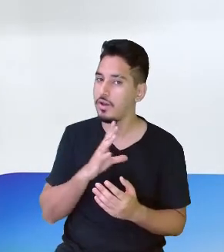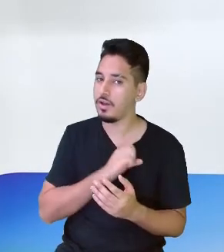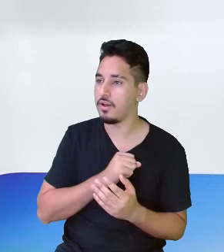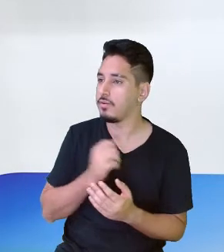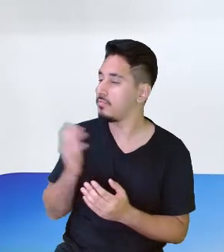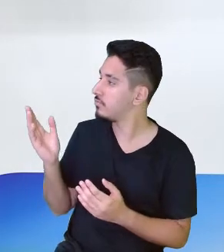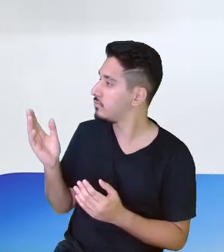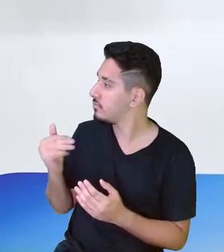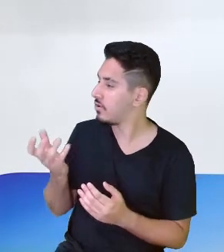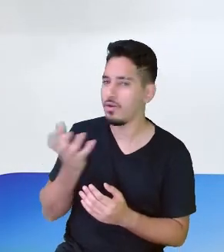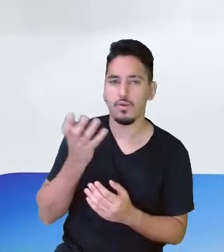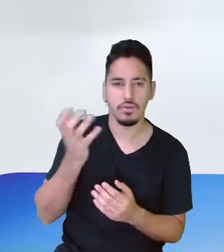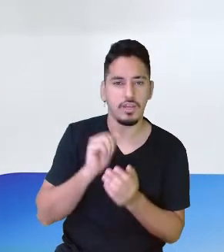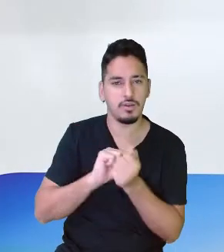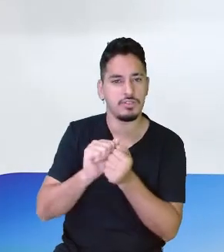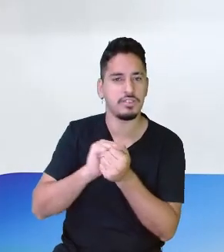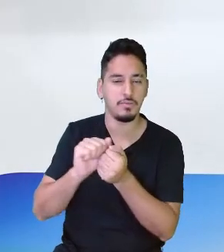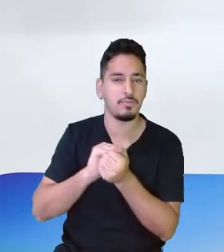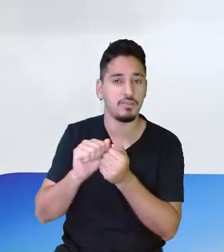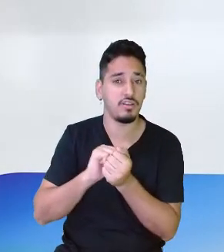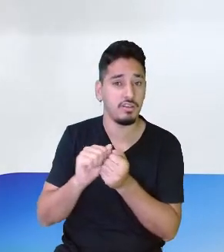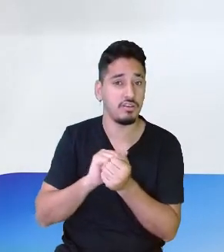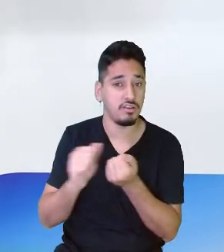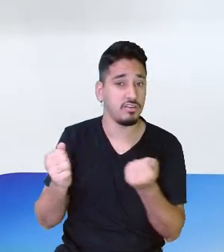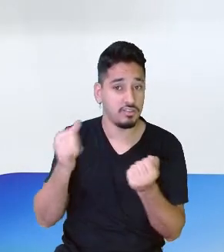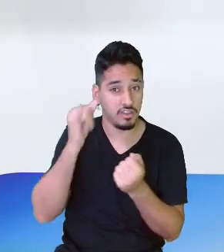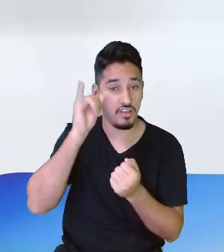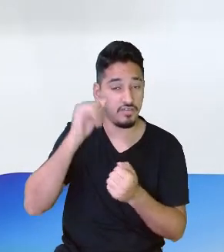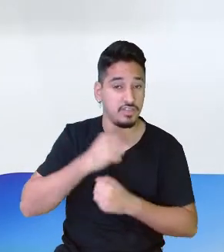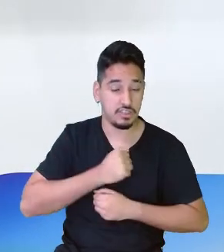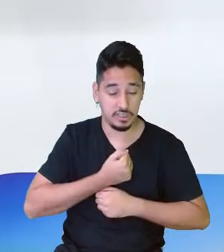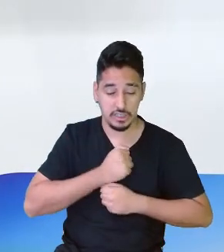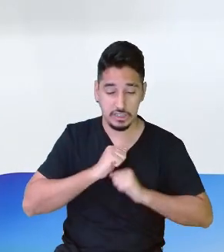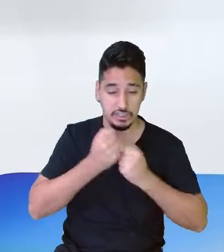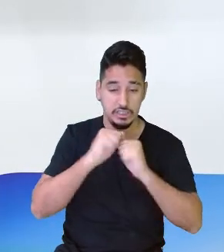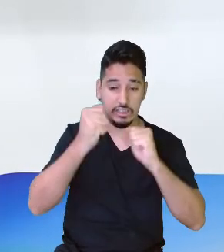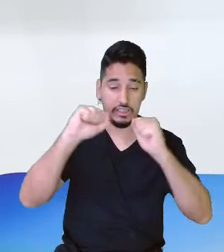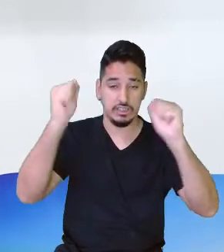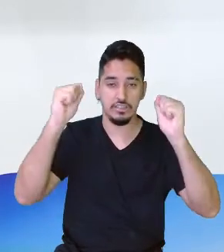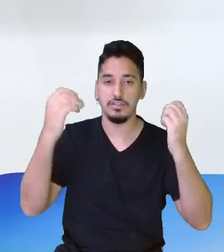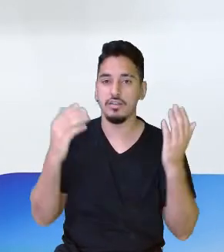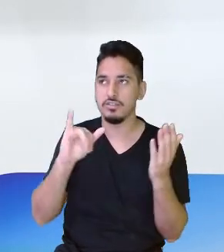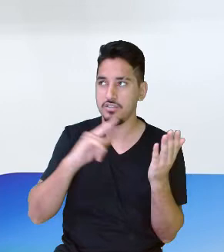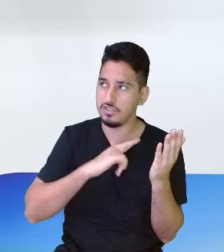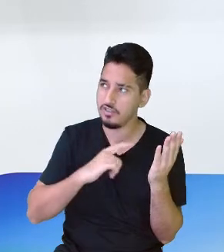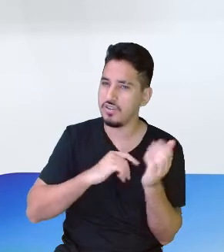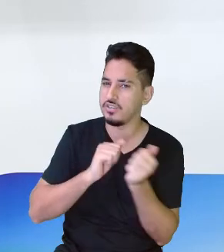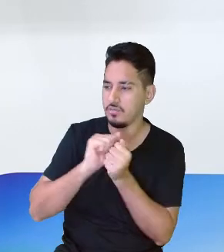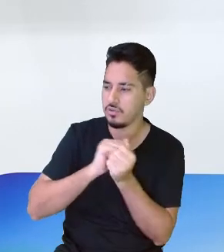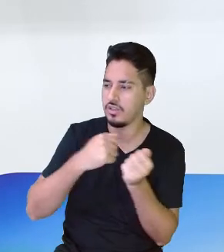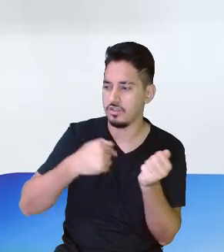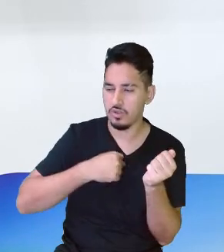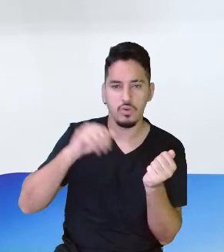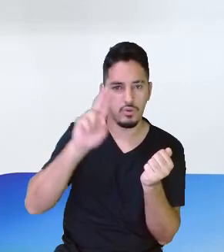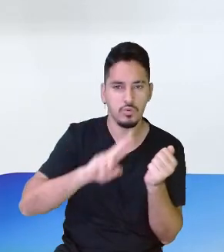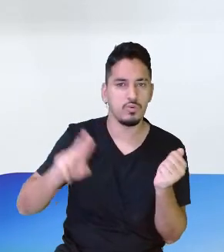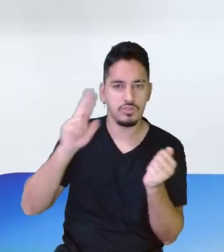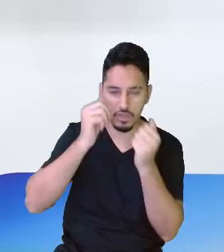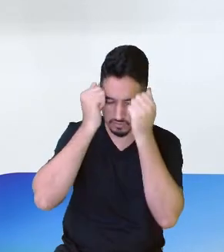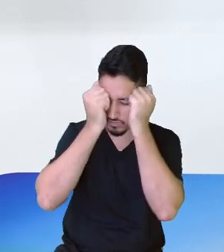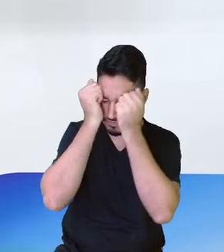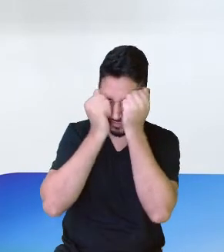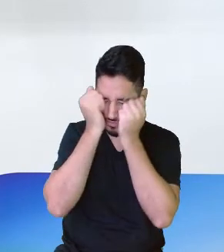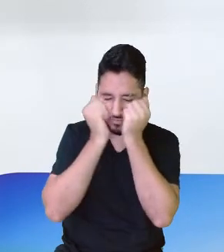que é do sabonete anti-estresse e eu, que inclusive verídico. Eu 100%, se houvesse o sabonete desse, me ensaboaria da cabeça aos